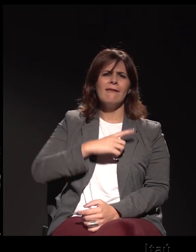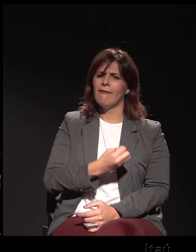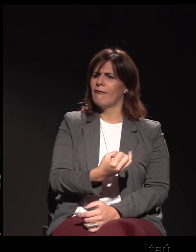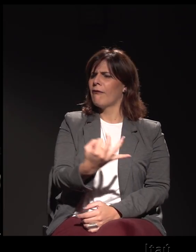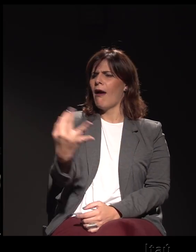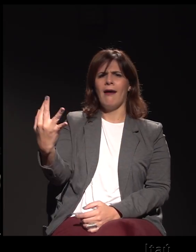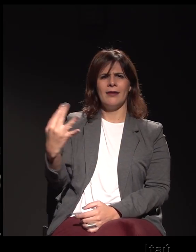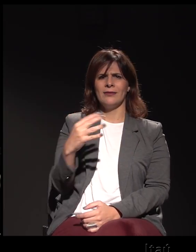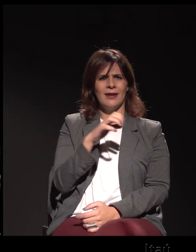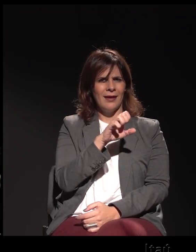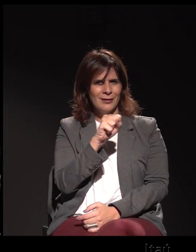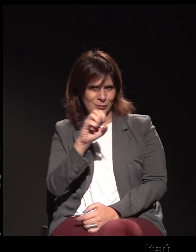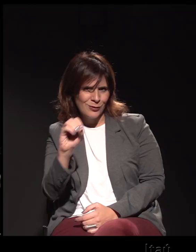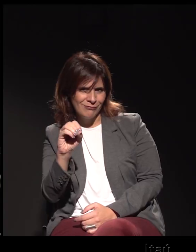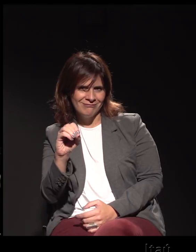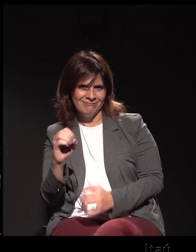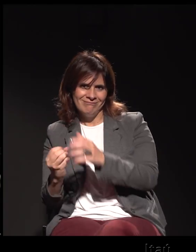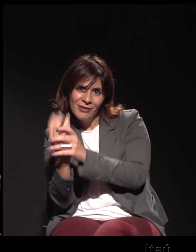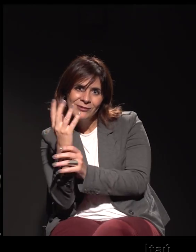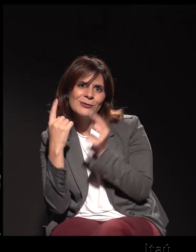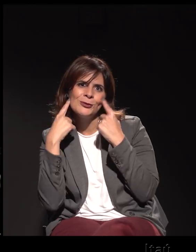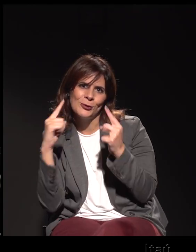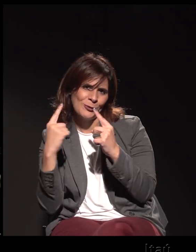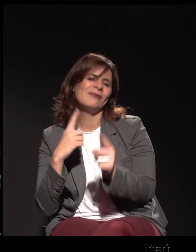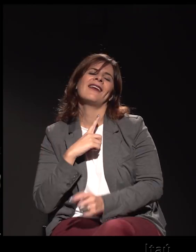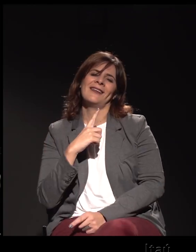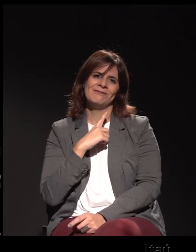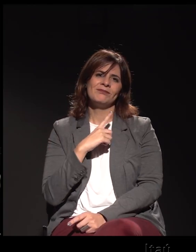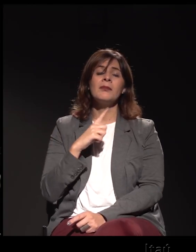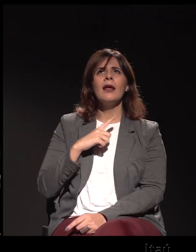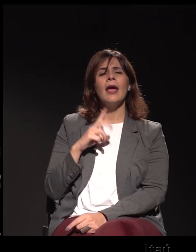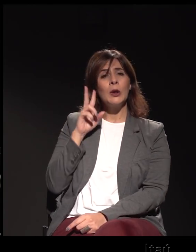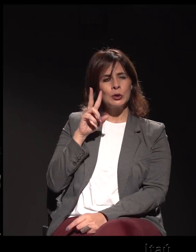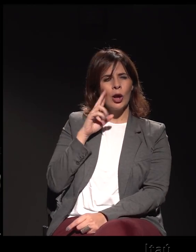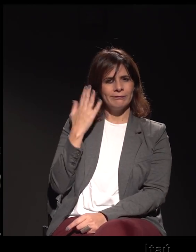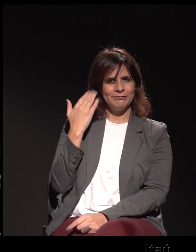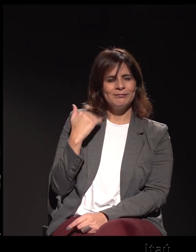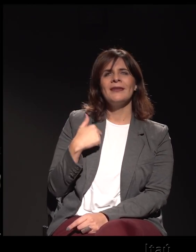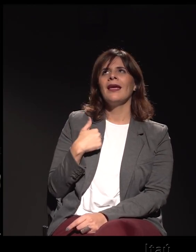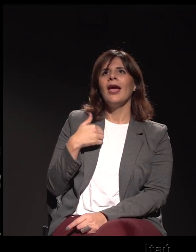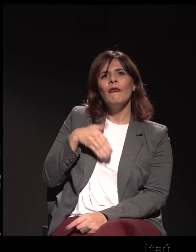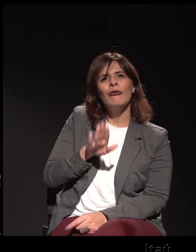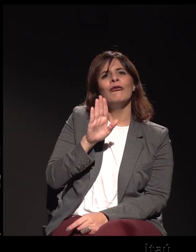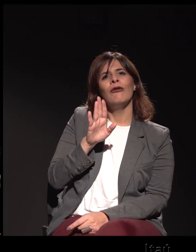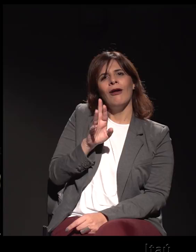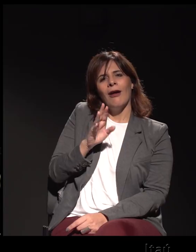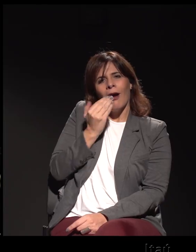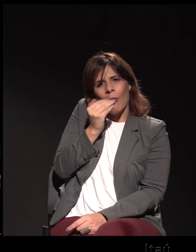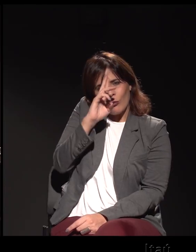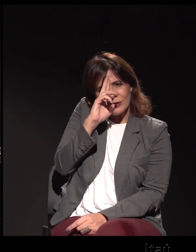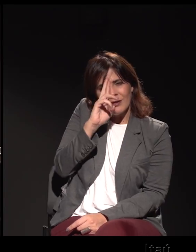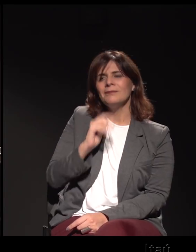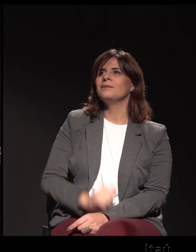tem um caso muito interessante, um dia eu fui almoçar e eu parei o carro.